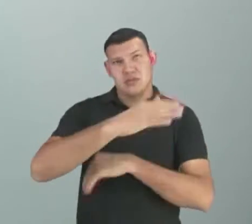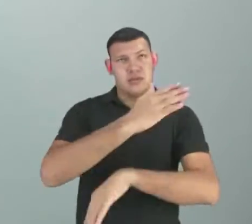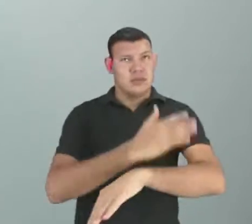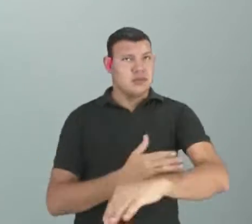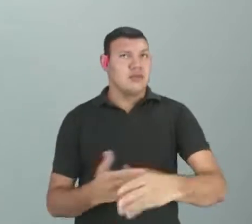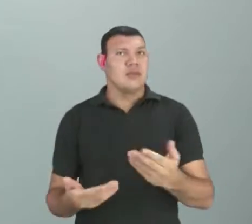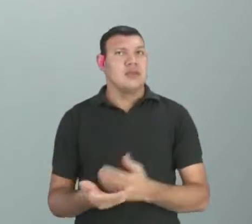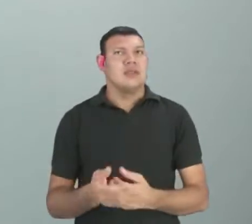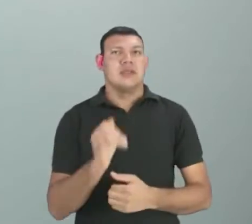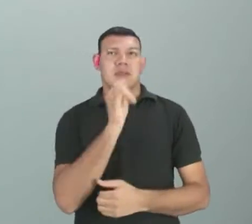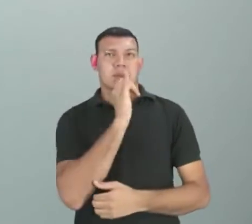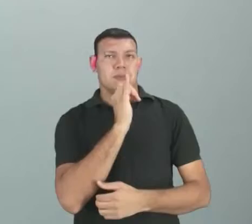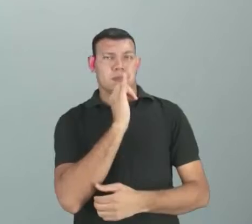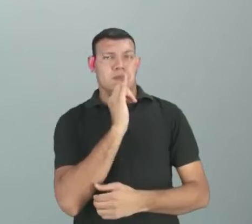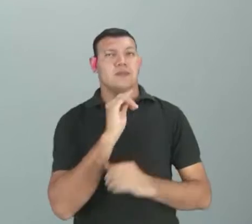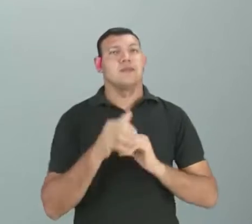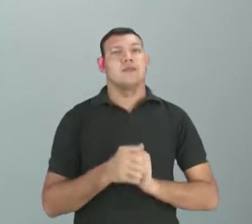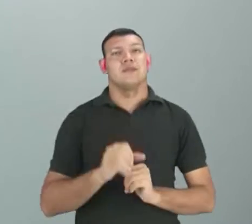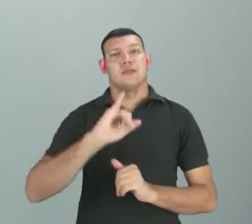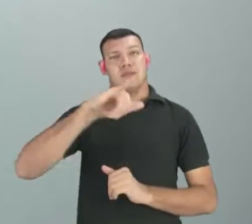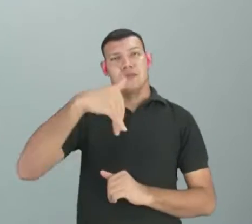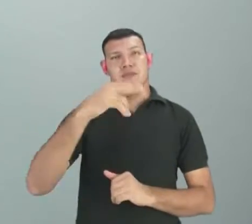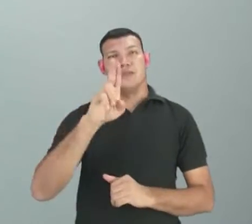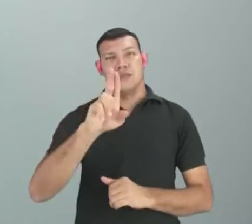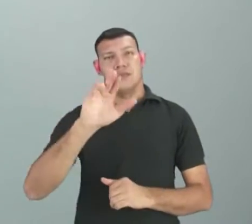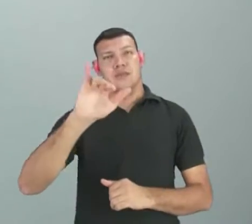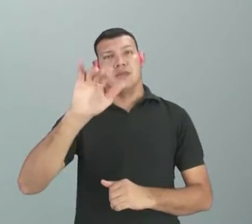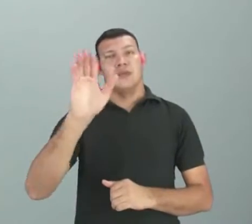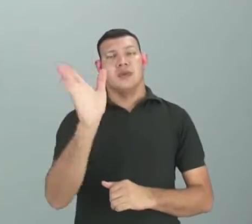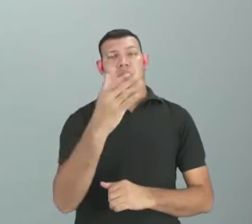por exemplo, no jiu-jitsu, quando o atleta